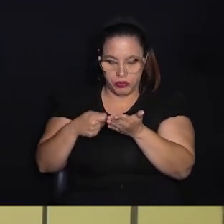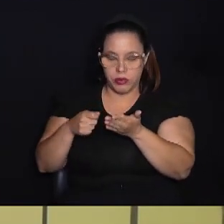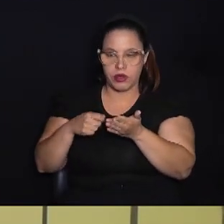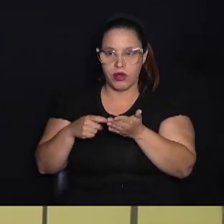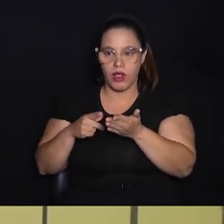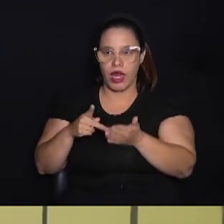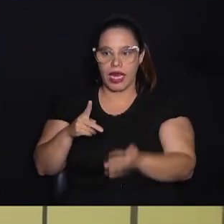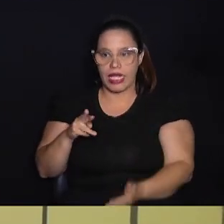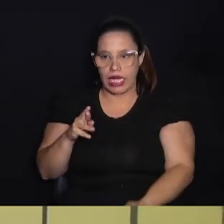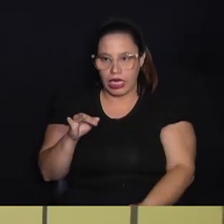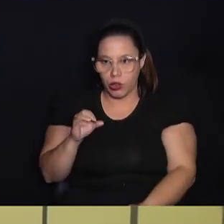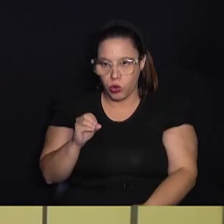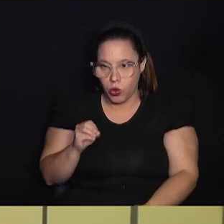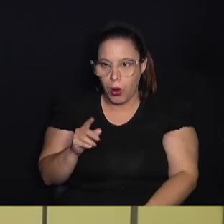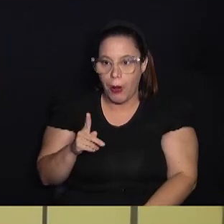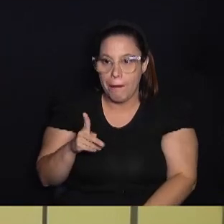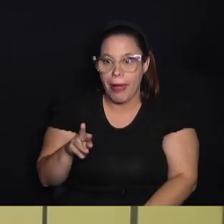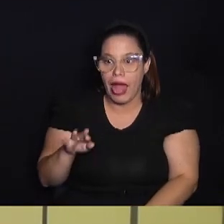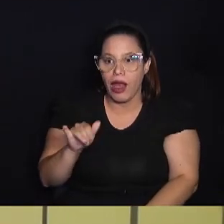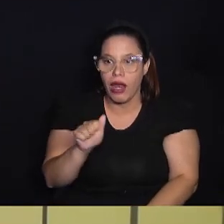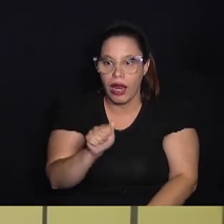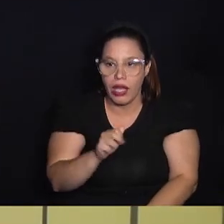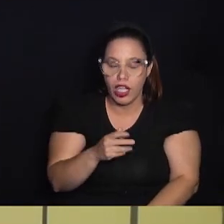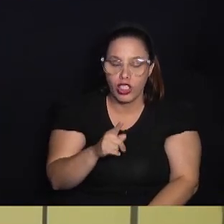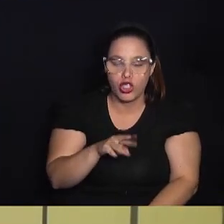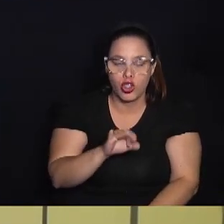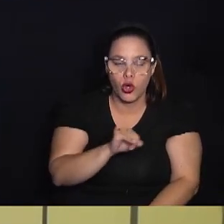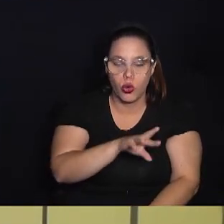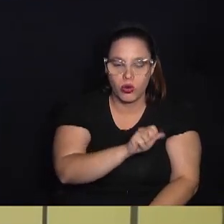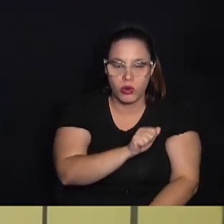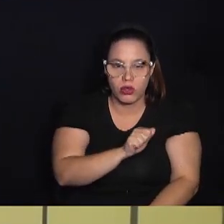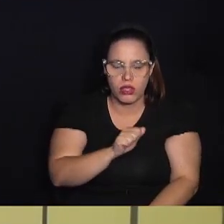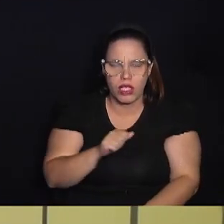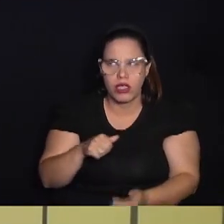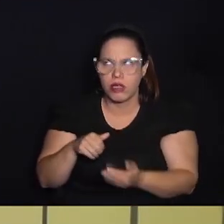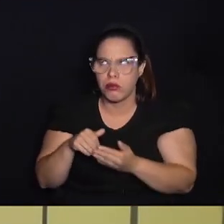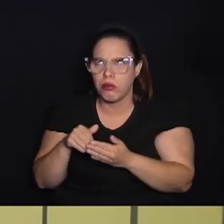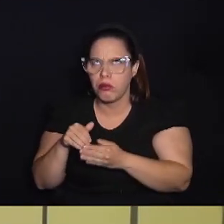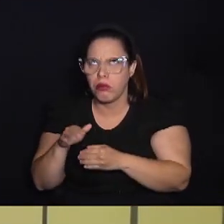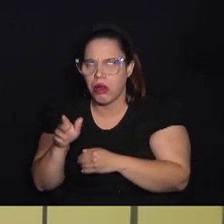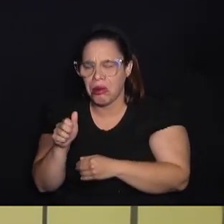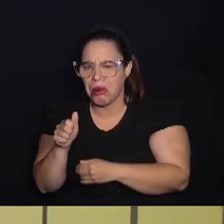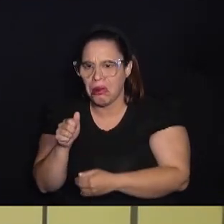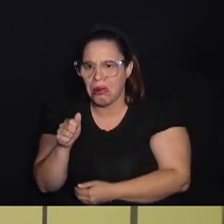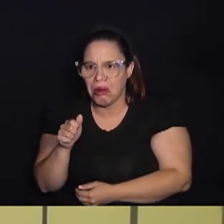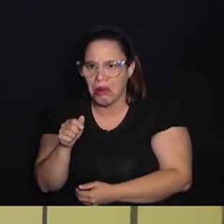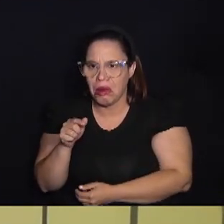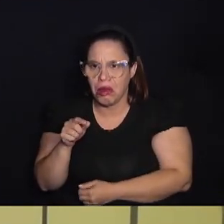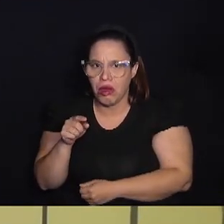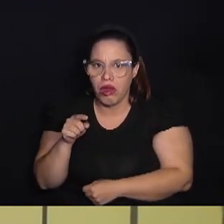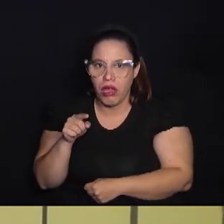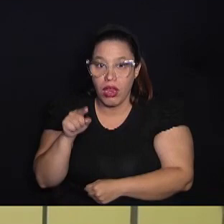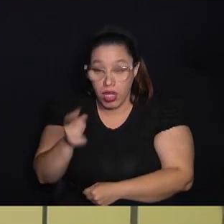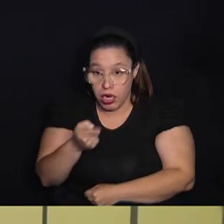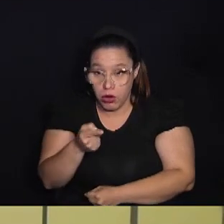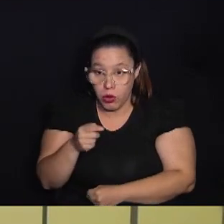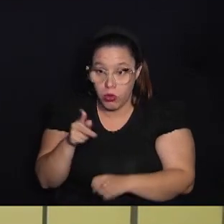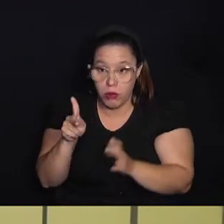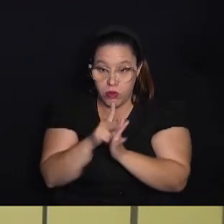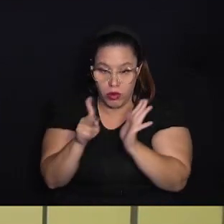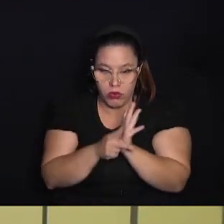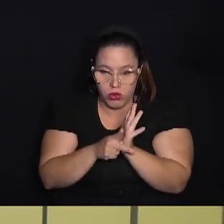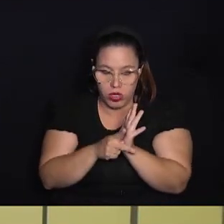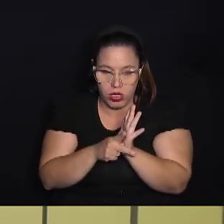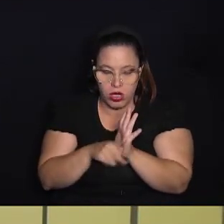Sousa e ali a gente concorreu a entre 1000 projetos e ficamos entre os 50 melhores ideias a